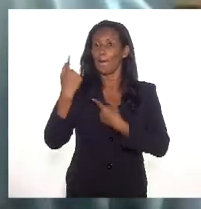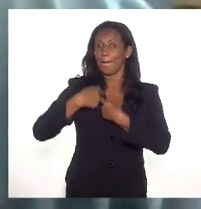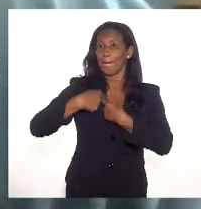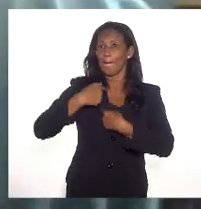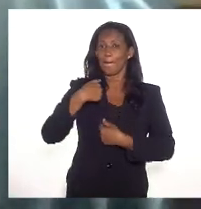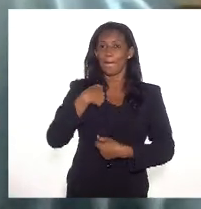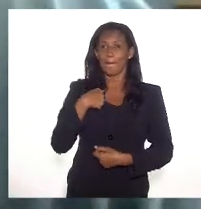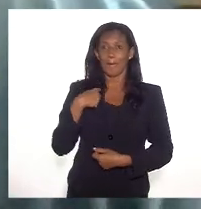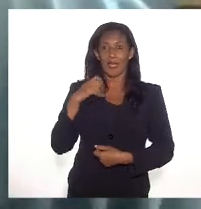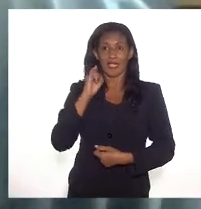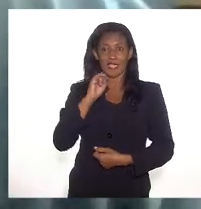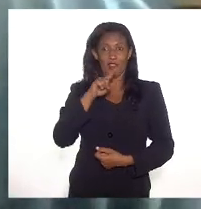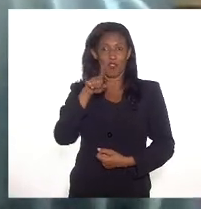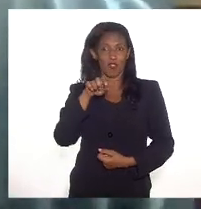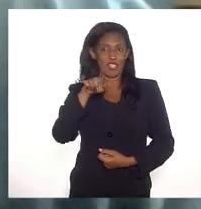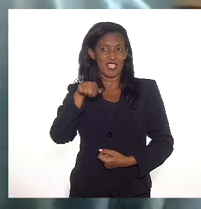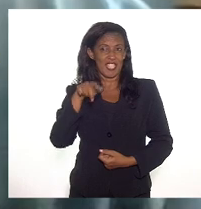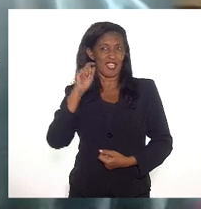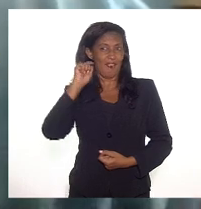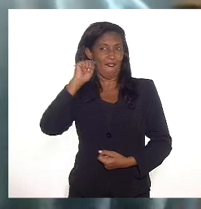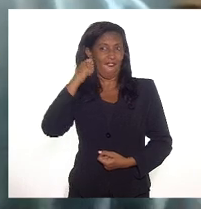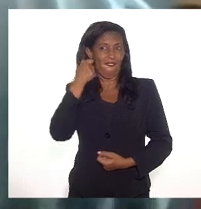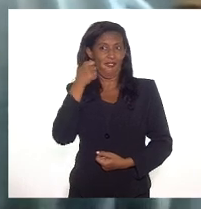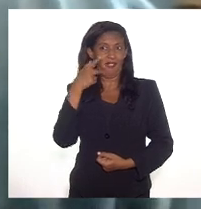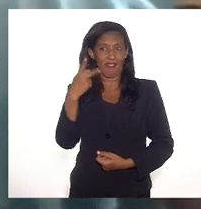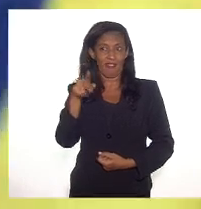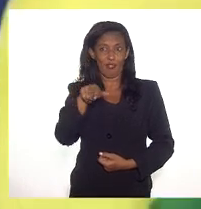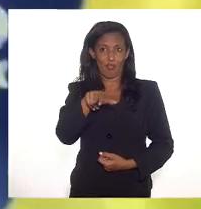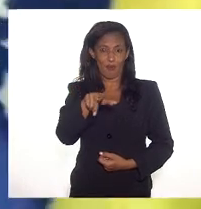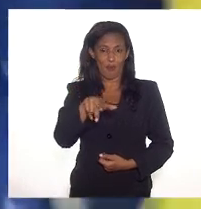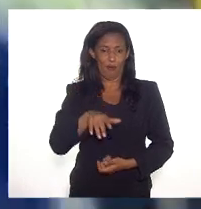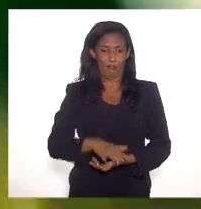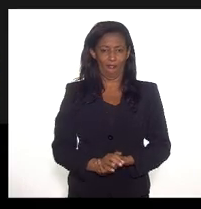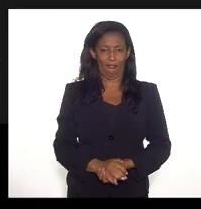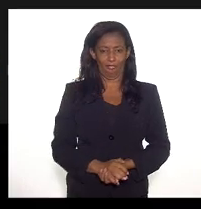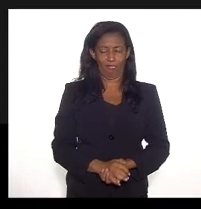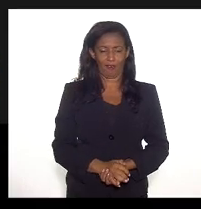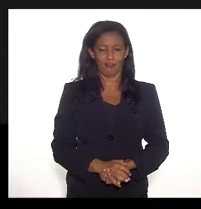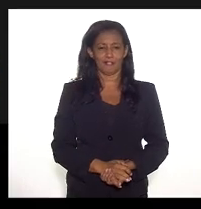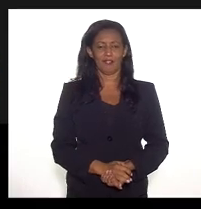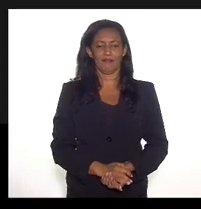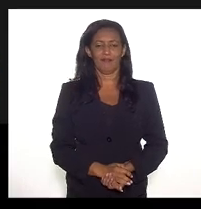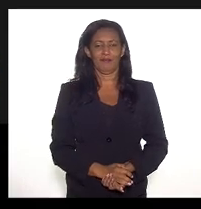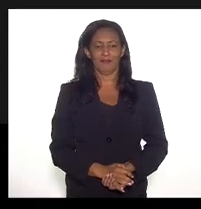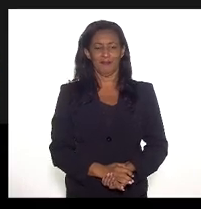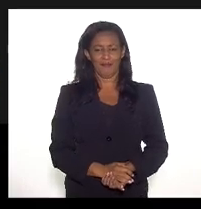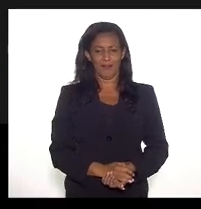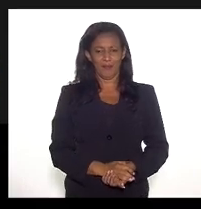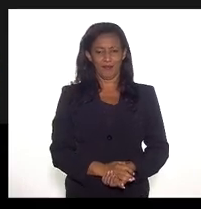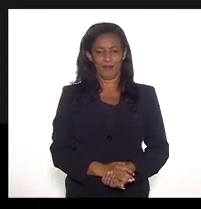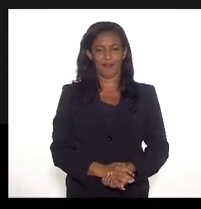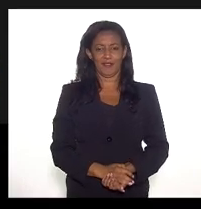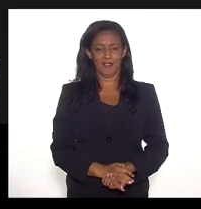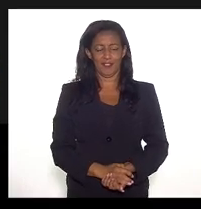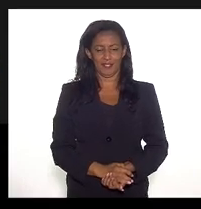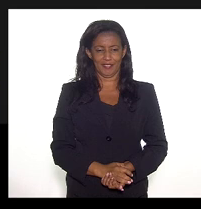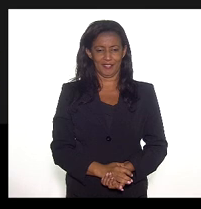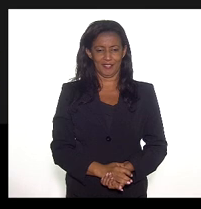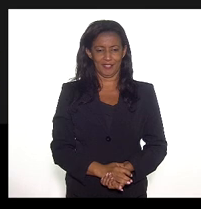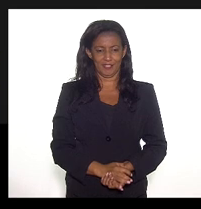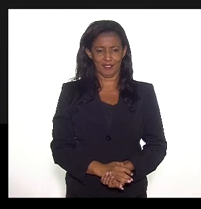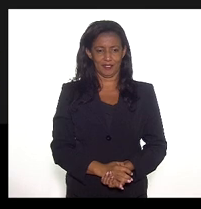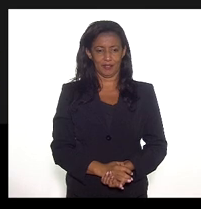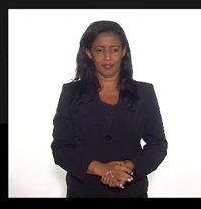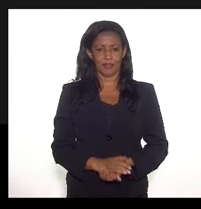comigo, senão o Zezé puxa a orelha do seu irmão lá na Câmara. Essa assim, bandeira eu faço referência assim. Sempre. Gente, mas